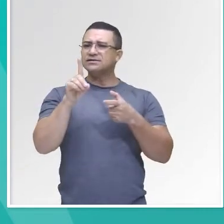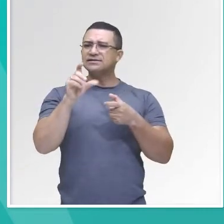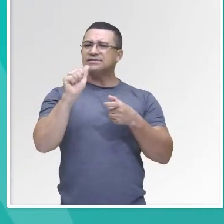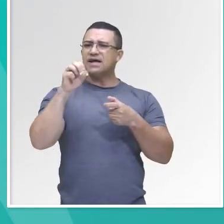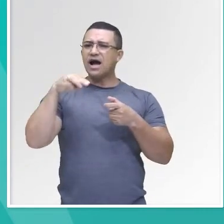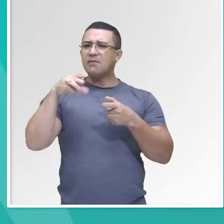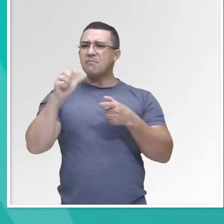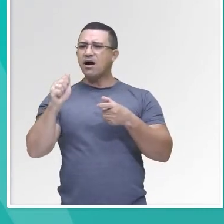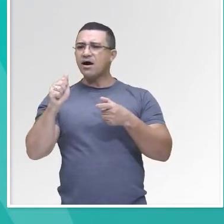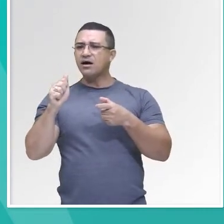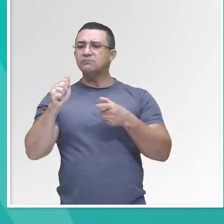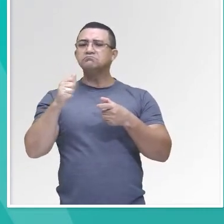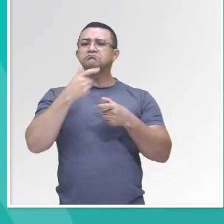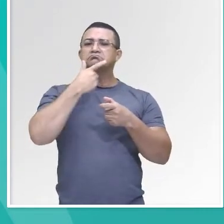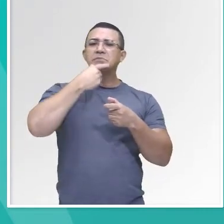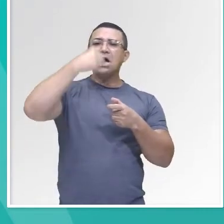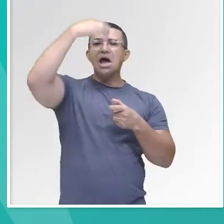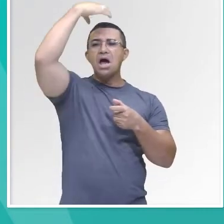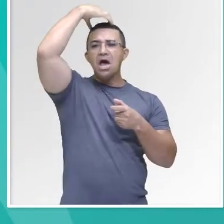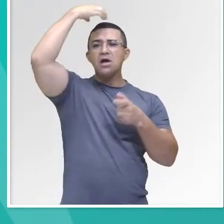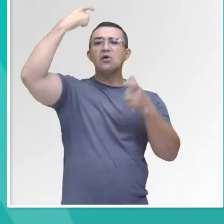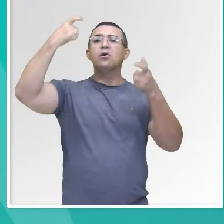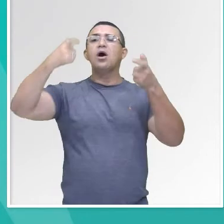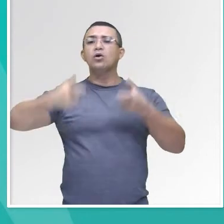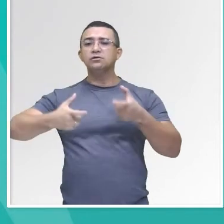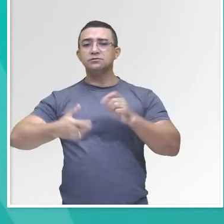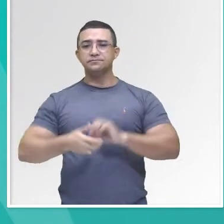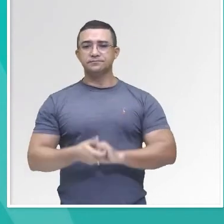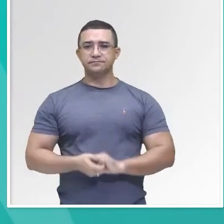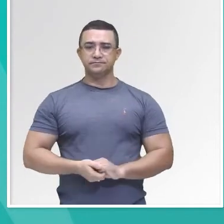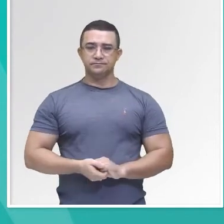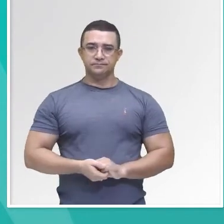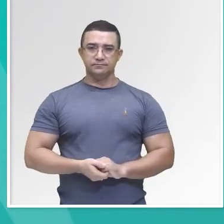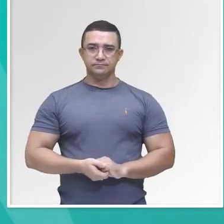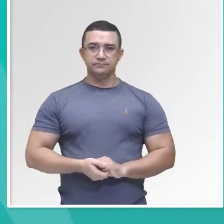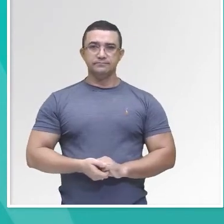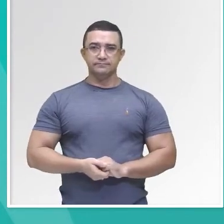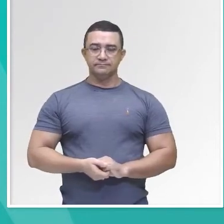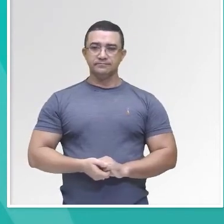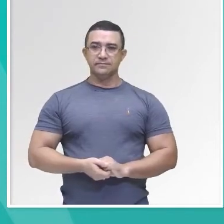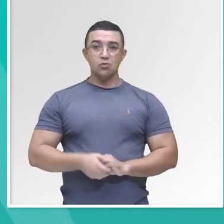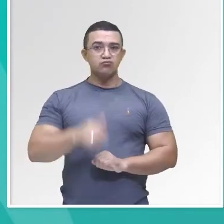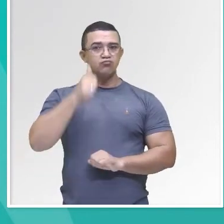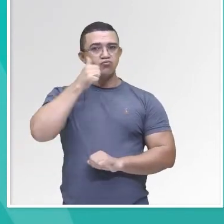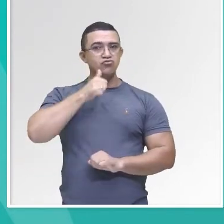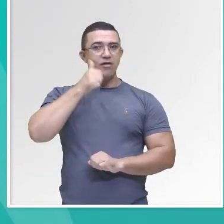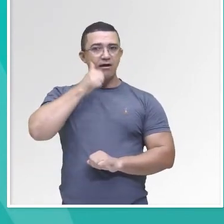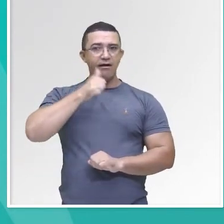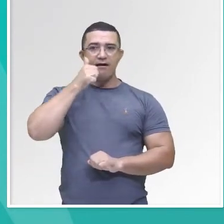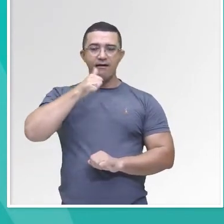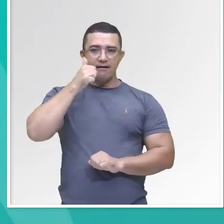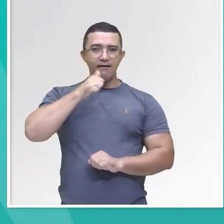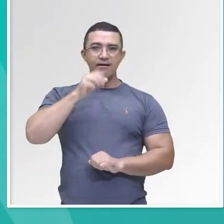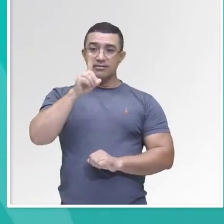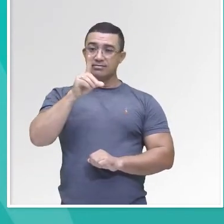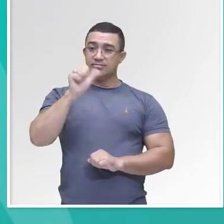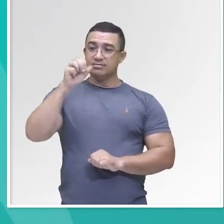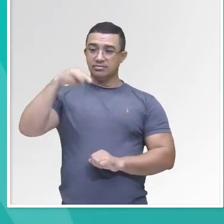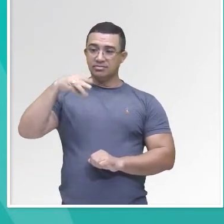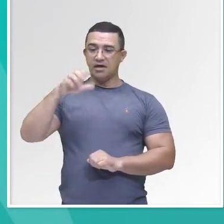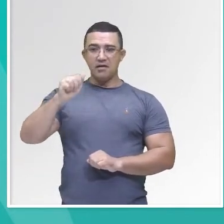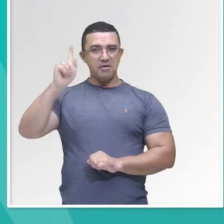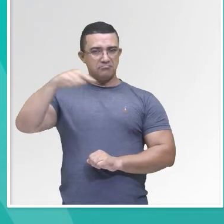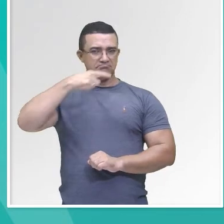o rei? E aí eu tenho uma dica para vocês. Lembrem-se, a dama, ela é uma mulher, né? Então, ela é muito